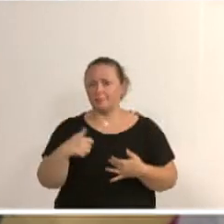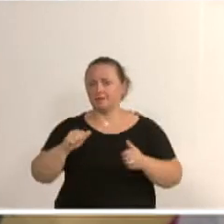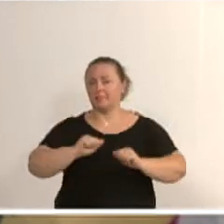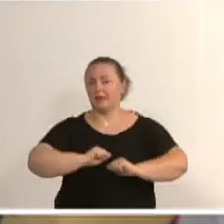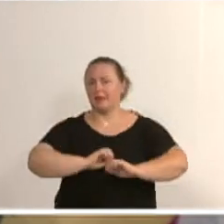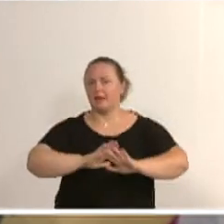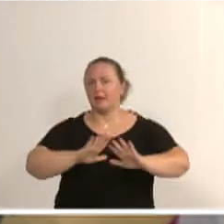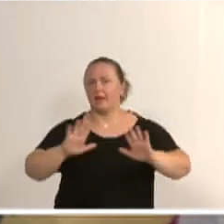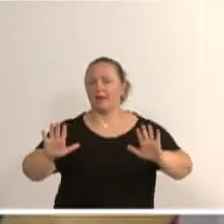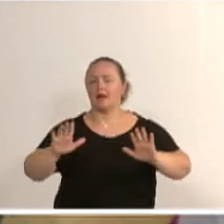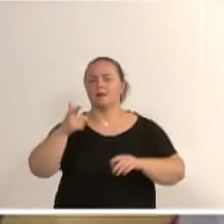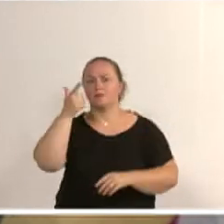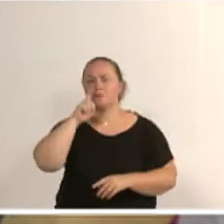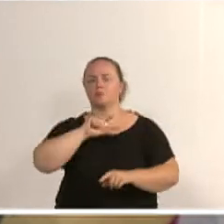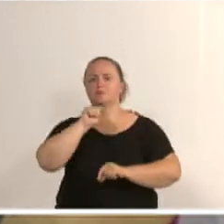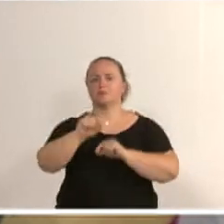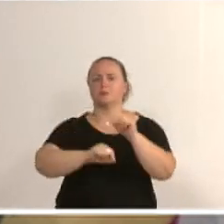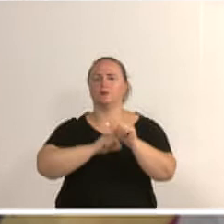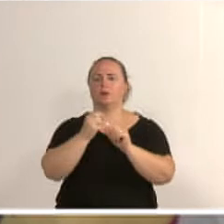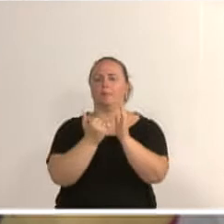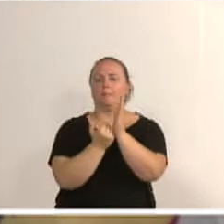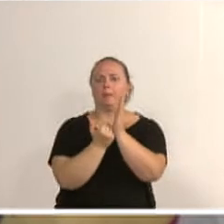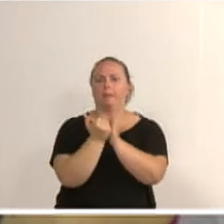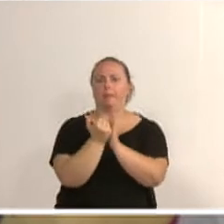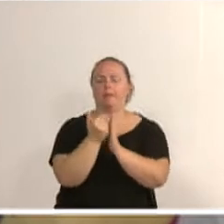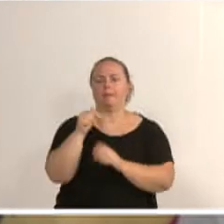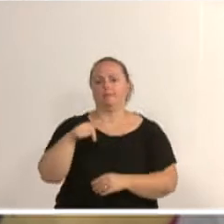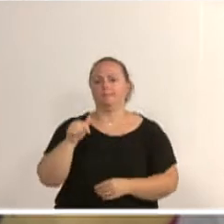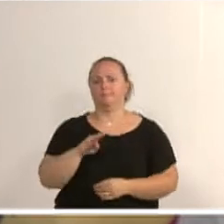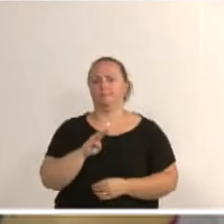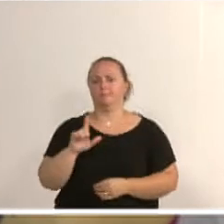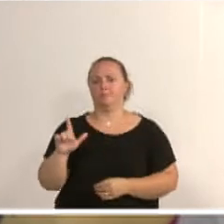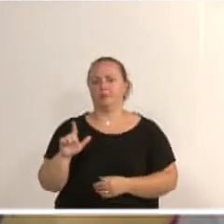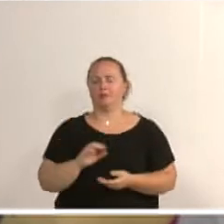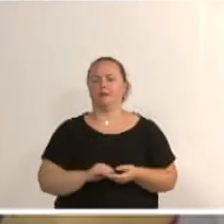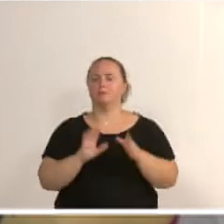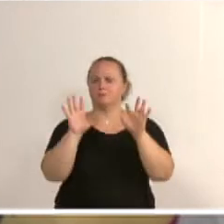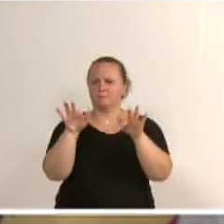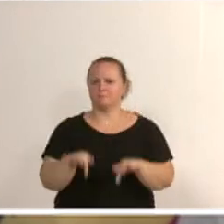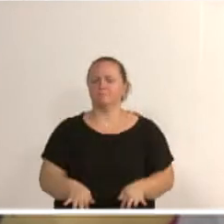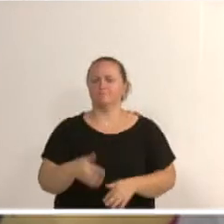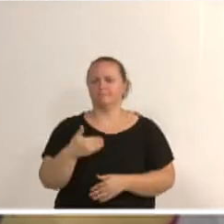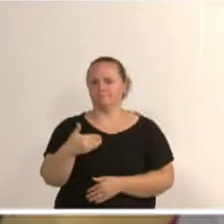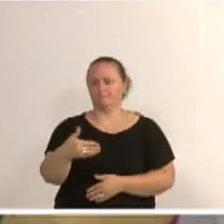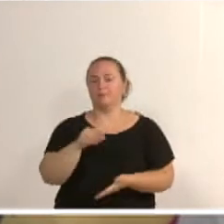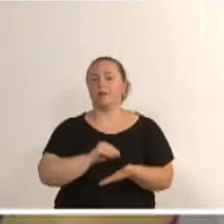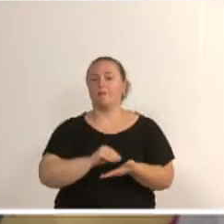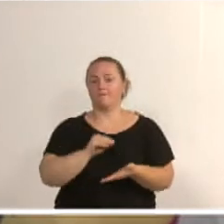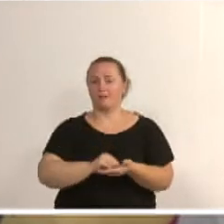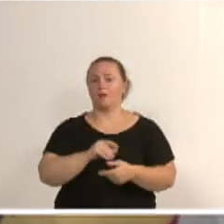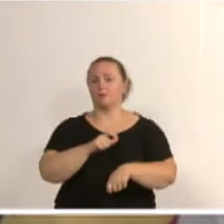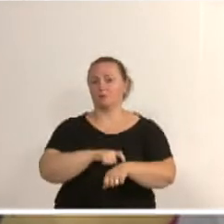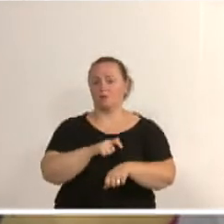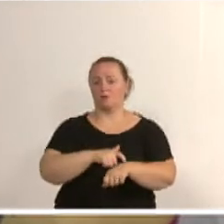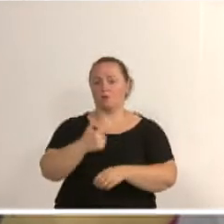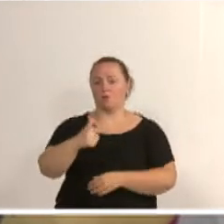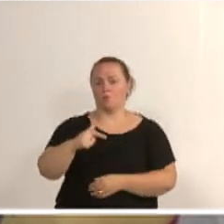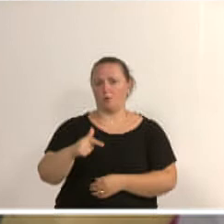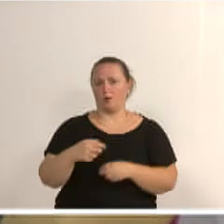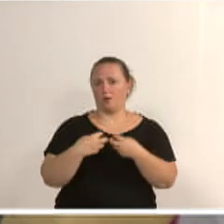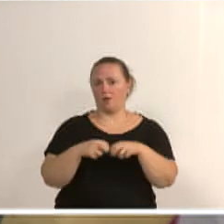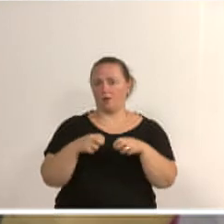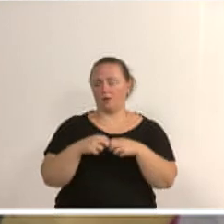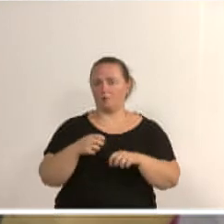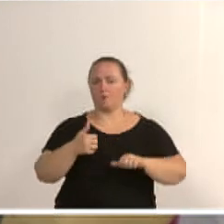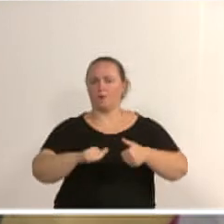em falar em mais um reajuste da passagem, por exemplo, aqui em Blumenau. Encerro dizendo que faltam linhas e horários, qualidade, nem a tal